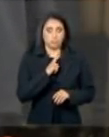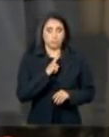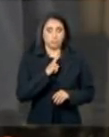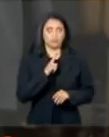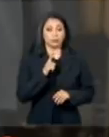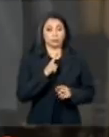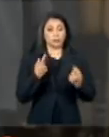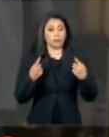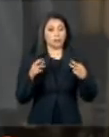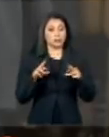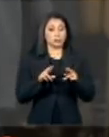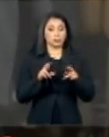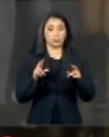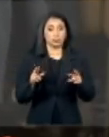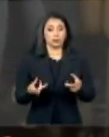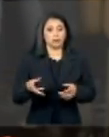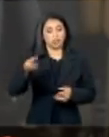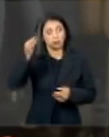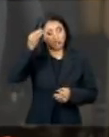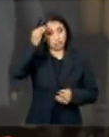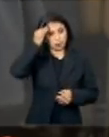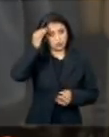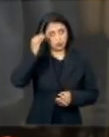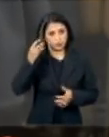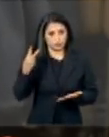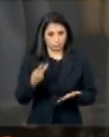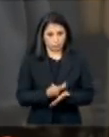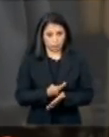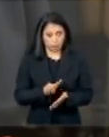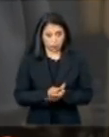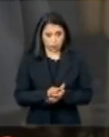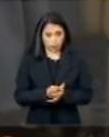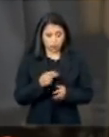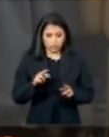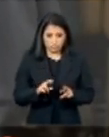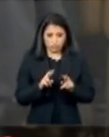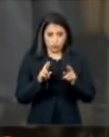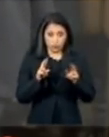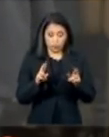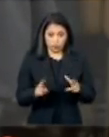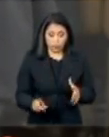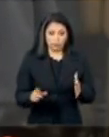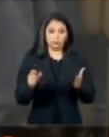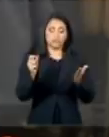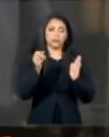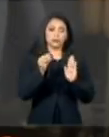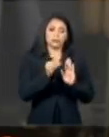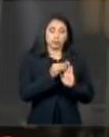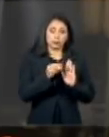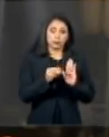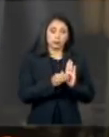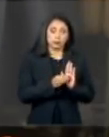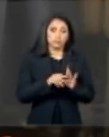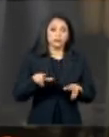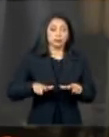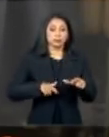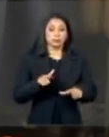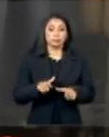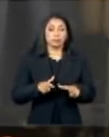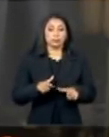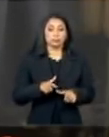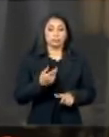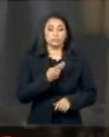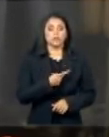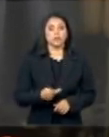com a prescrição atualmente existe essa dicotomia da prescrição servidor público desde quando começa a contar o prazo